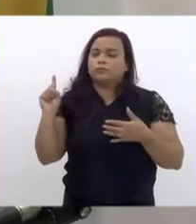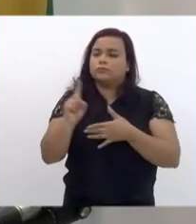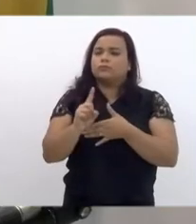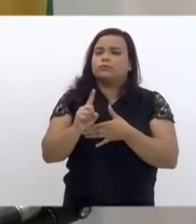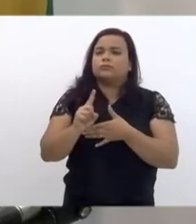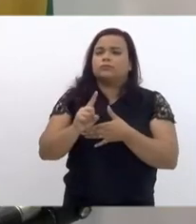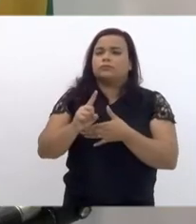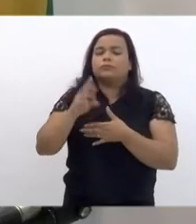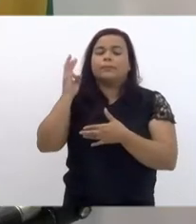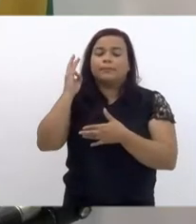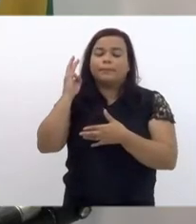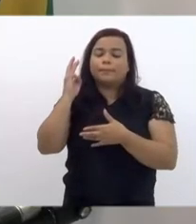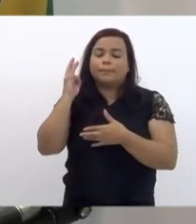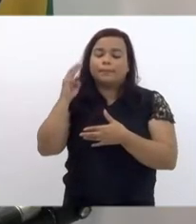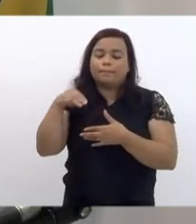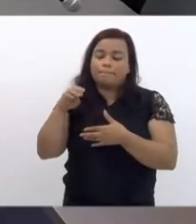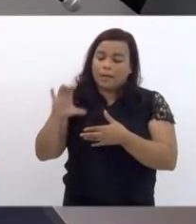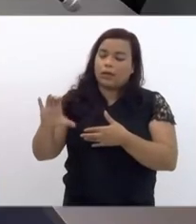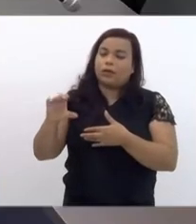deputado Carlos Mink.